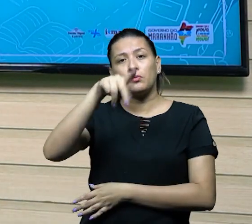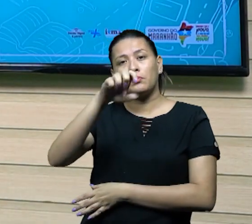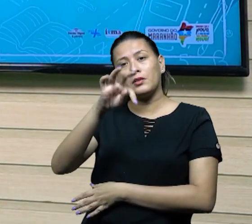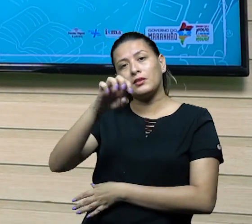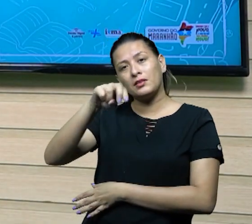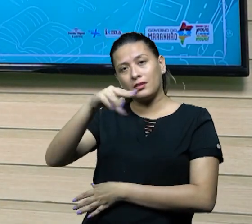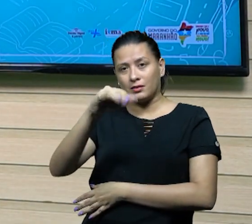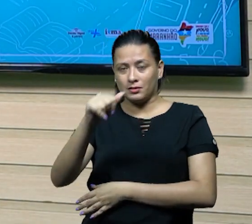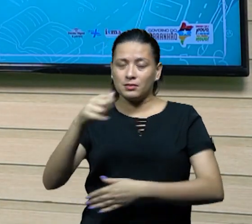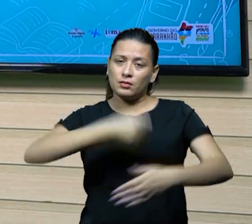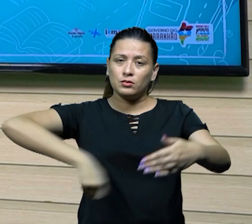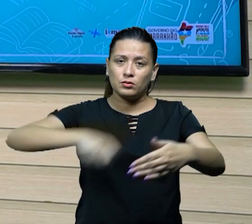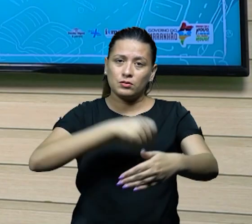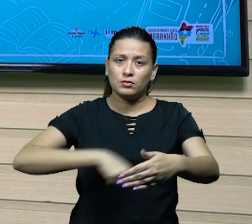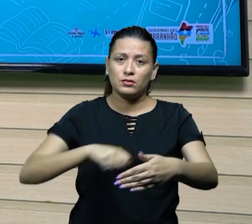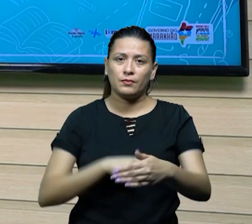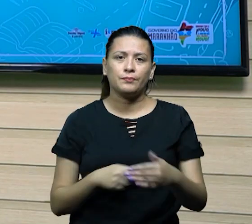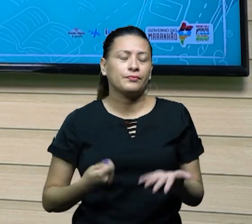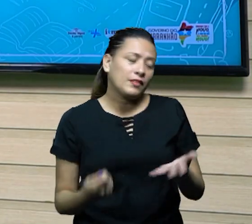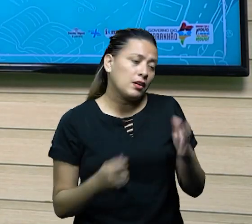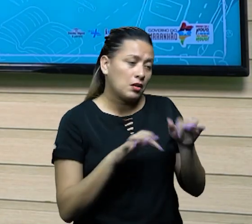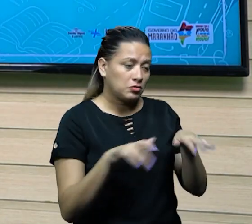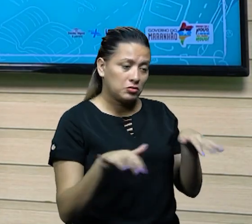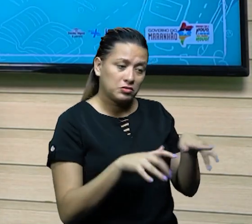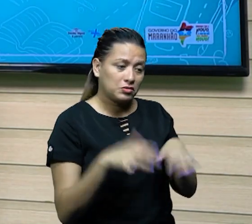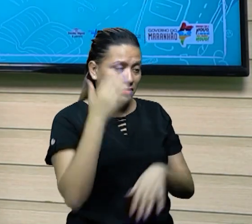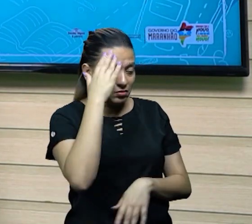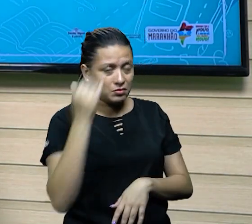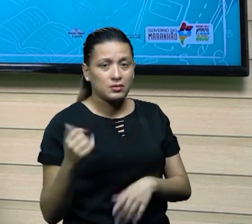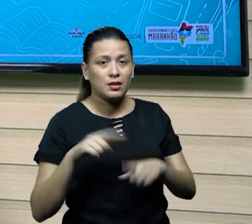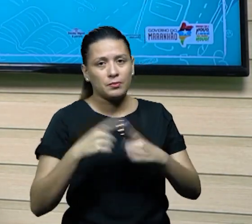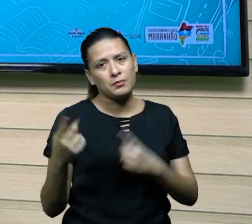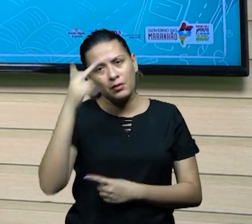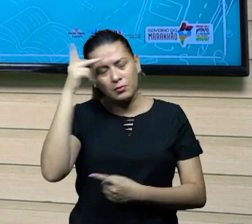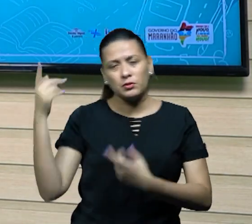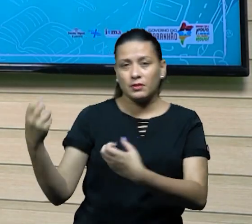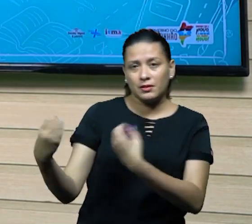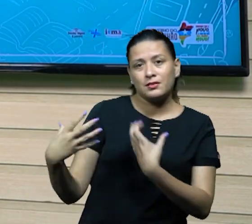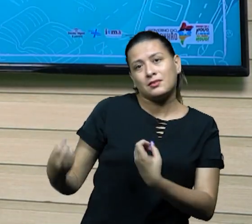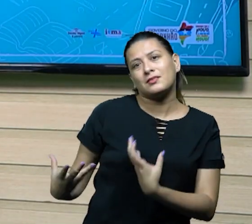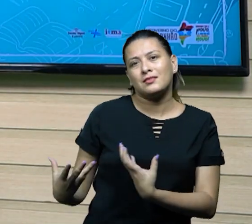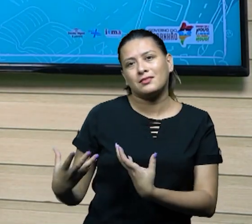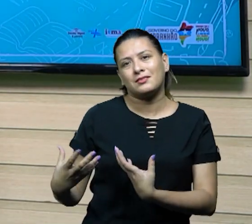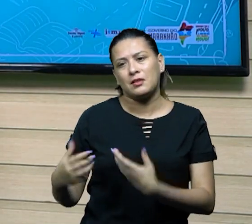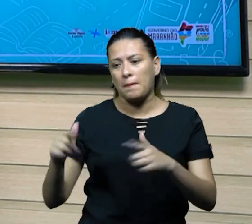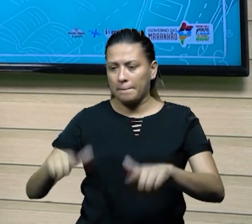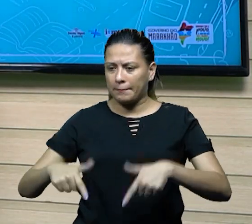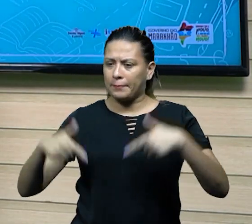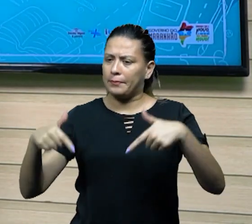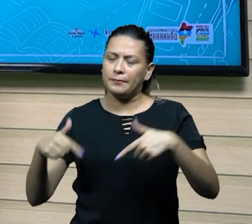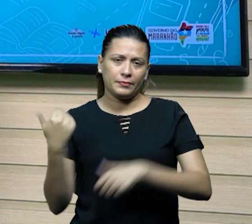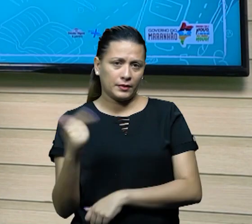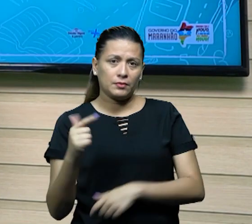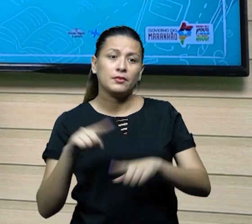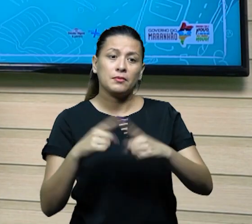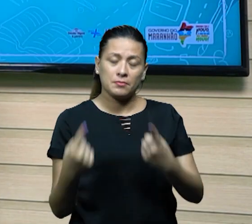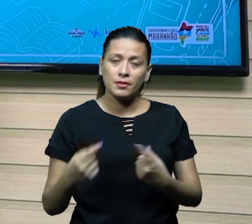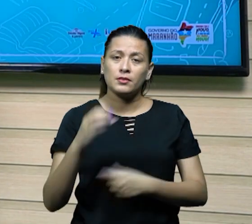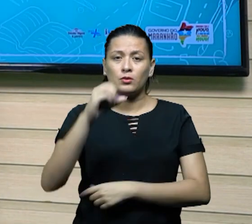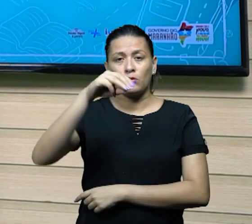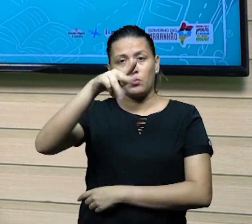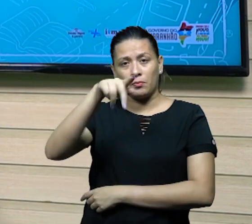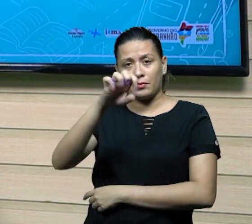cozinhar? Tu não sabia digitar, mas às vezes tu não faz nenhum curso, alguém te ensina, te dá uma aula particular, não te